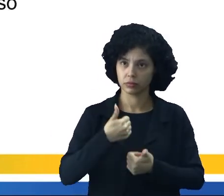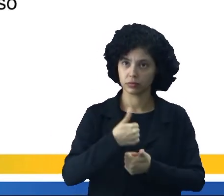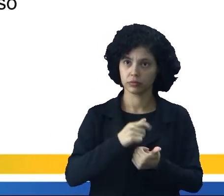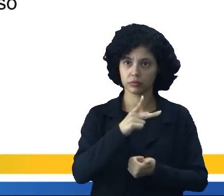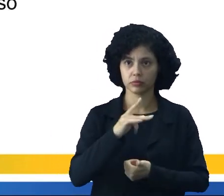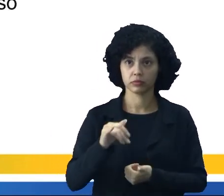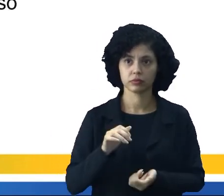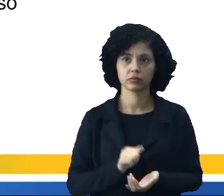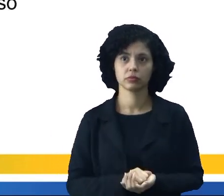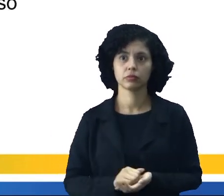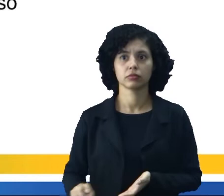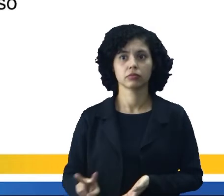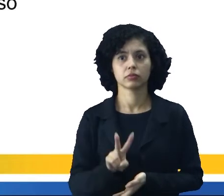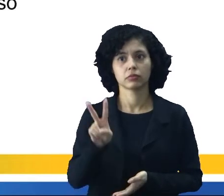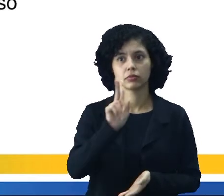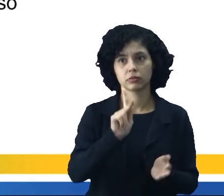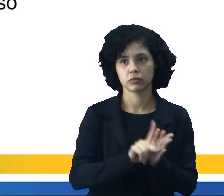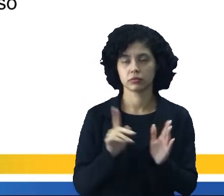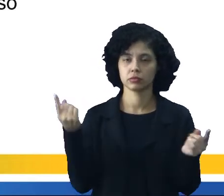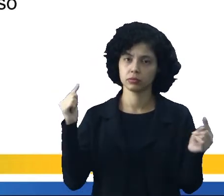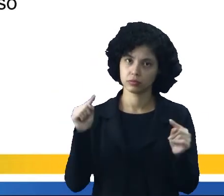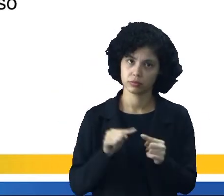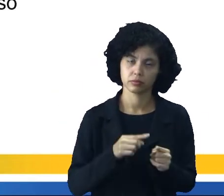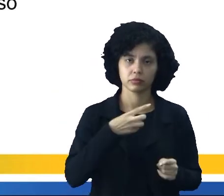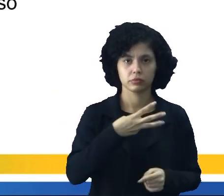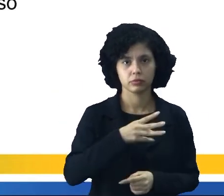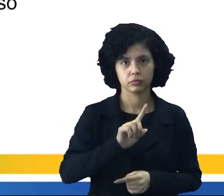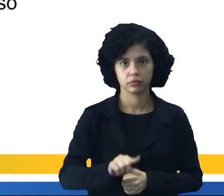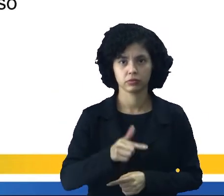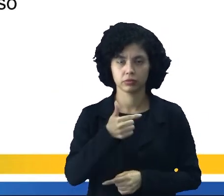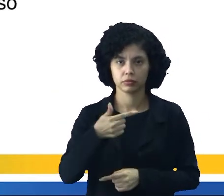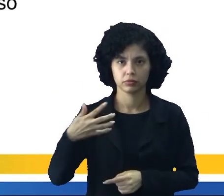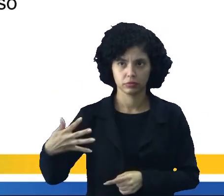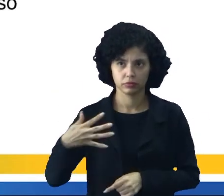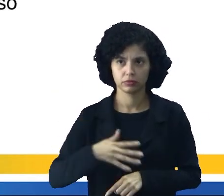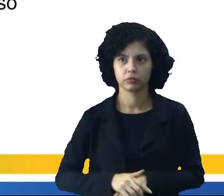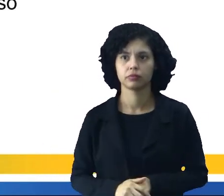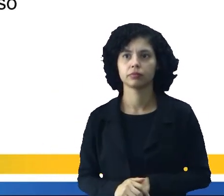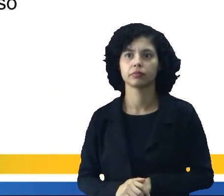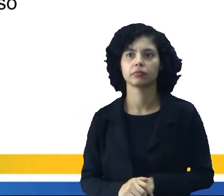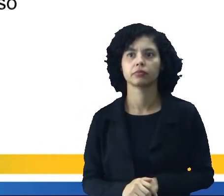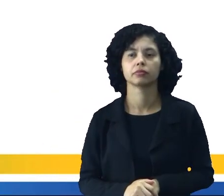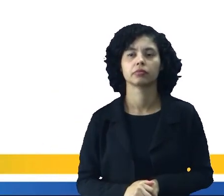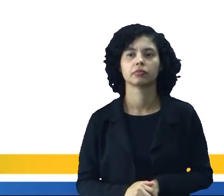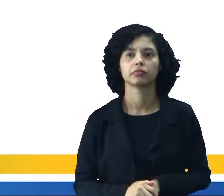necessários substitua pi por seu valor aproximado 3,14